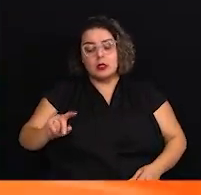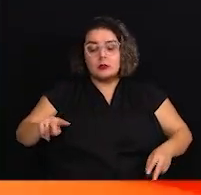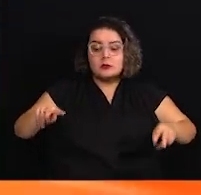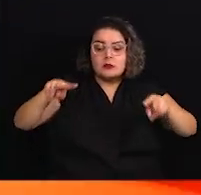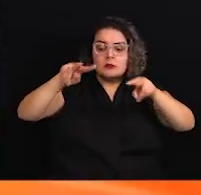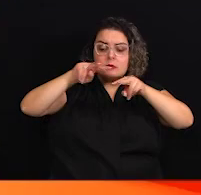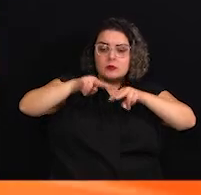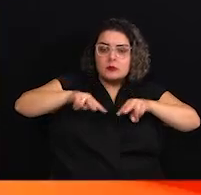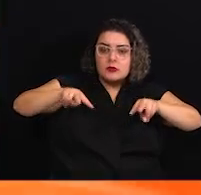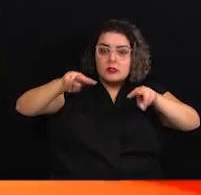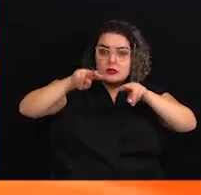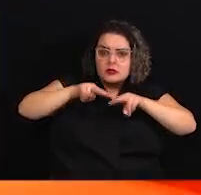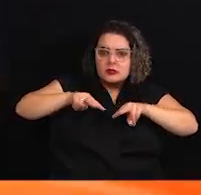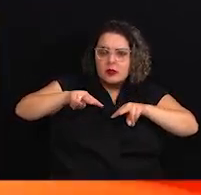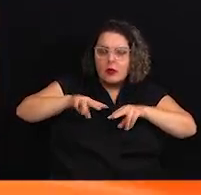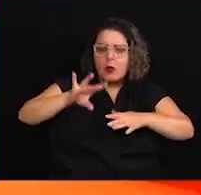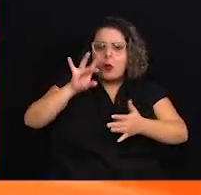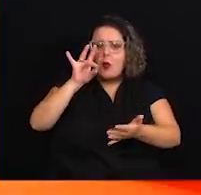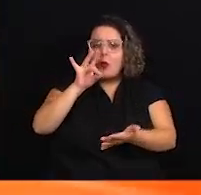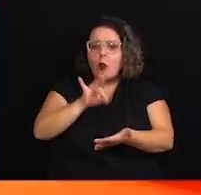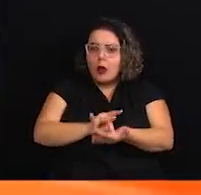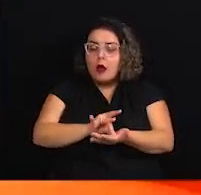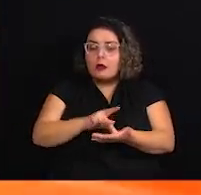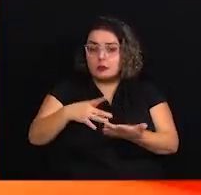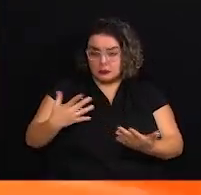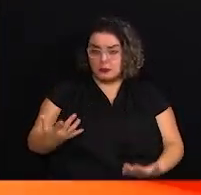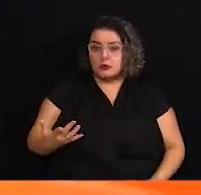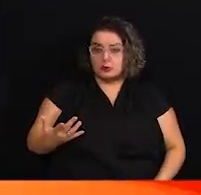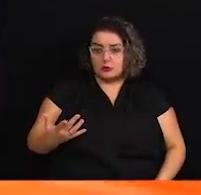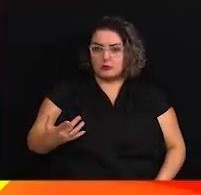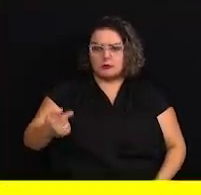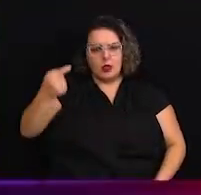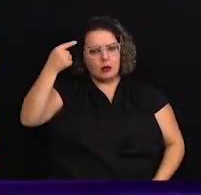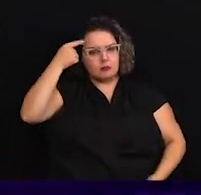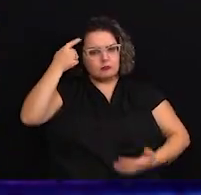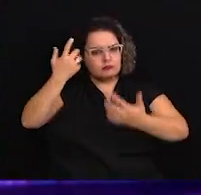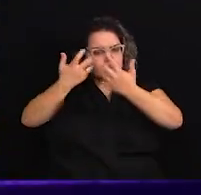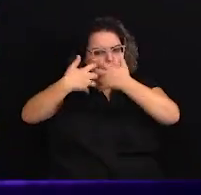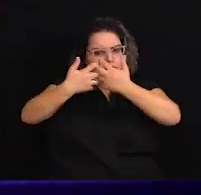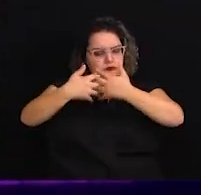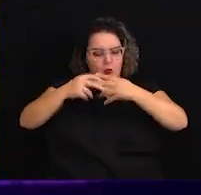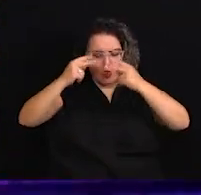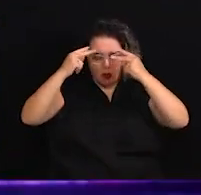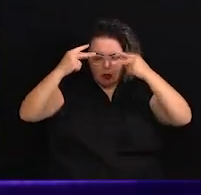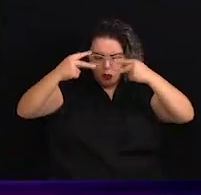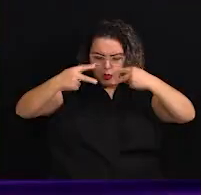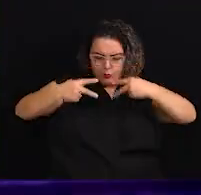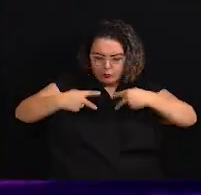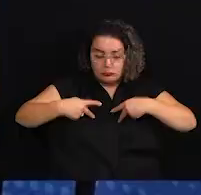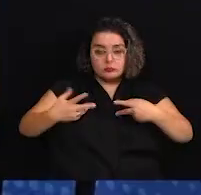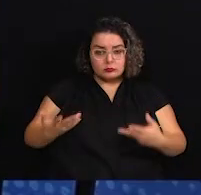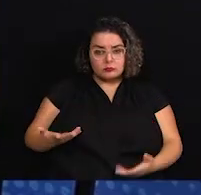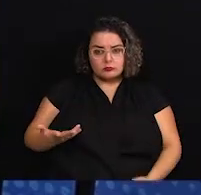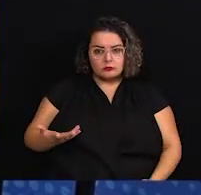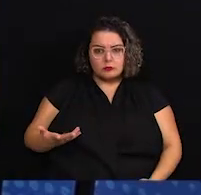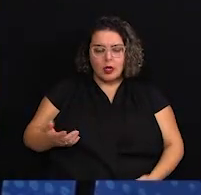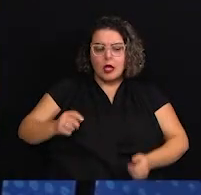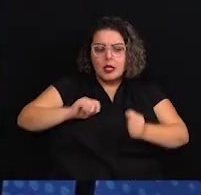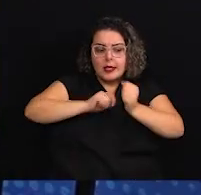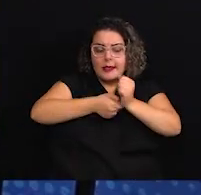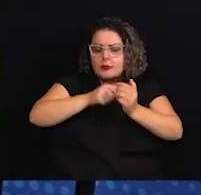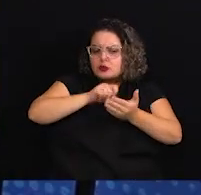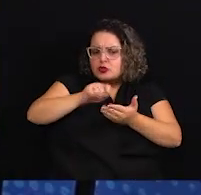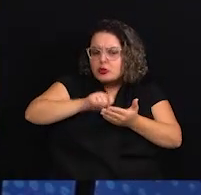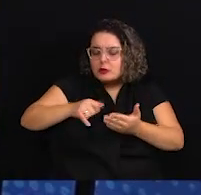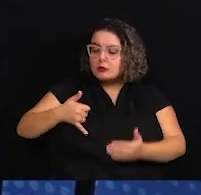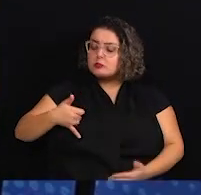essa visão daquele que está realizando isso, né? Que está trazendo essa reflexão do seu autoconhecimento. E aí, o